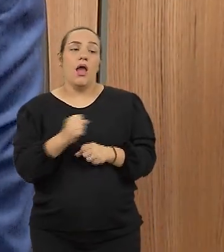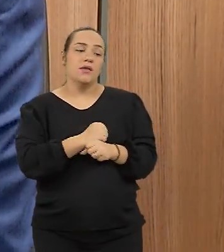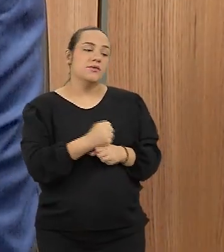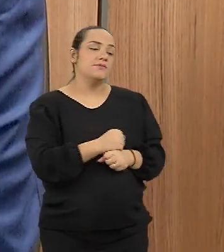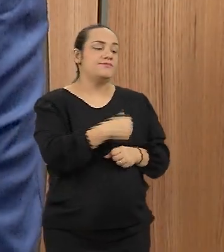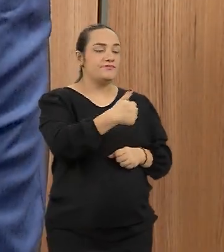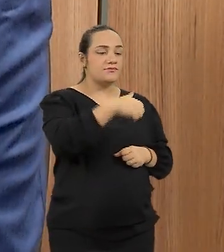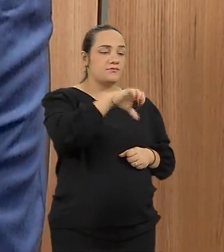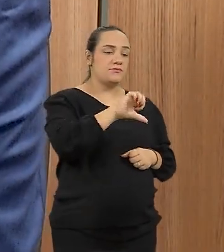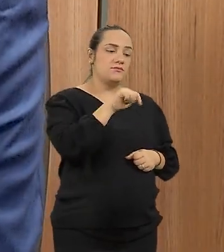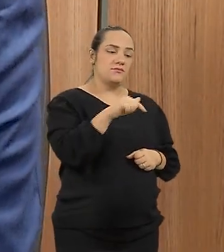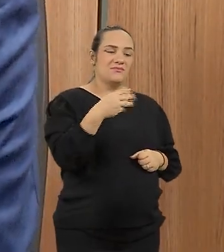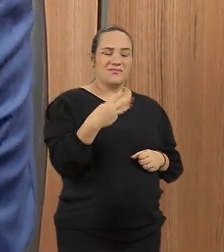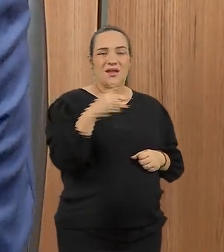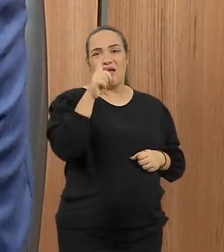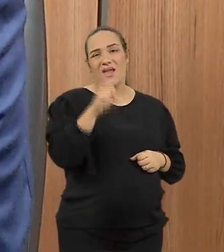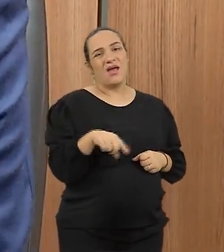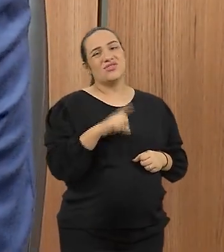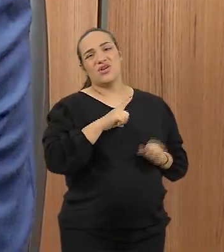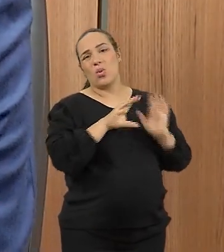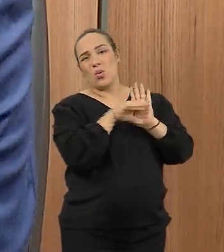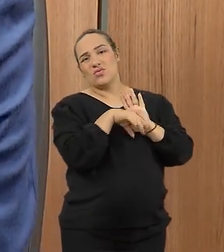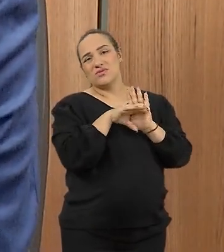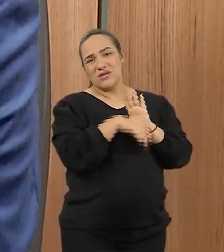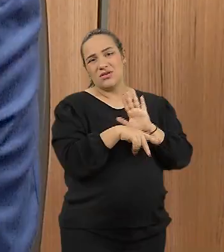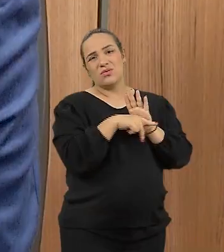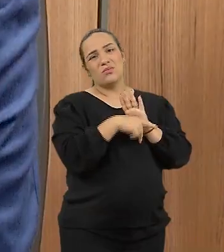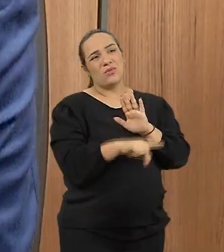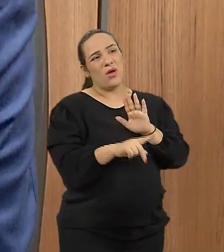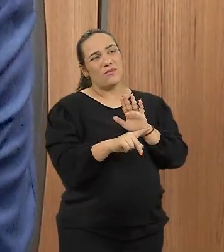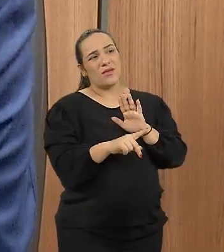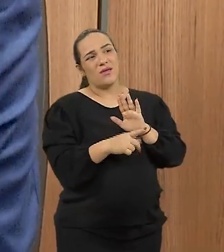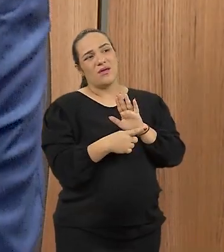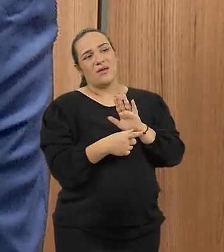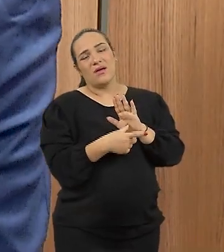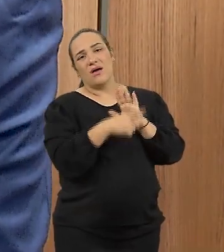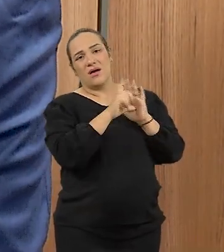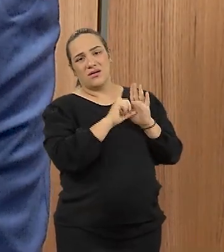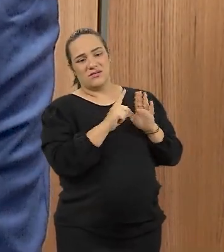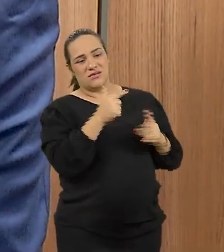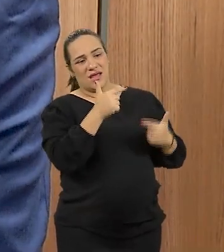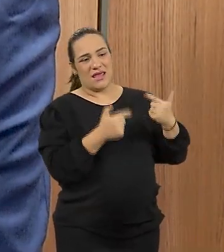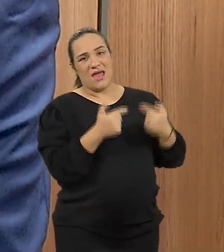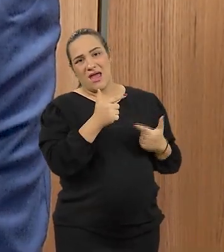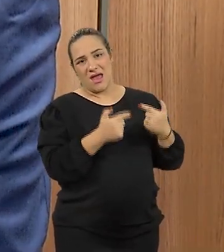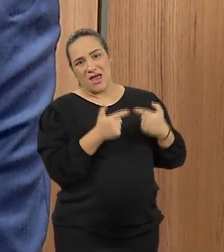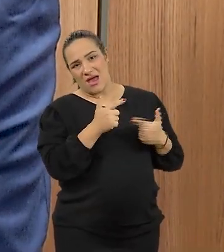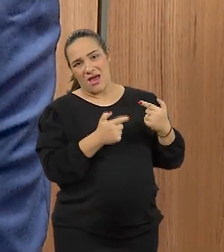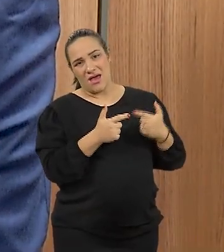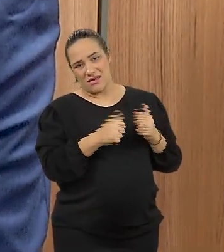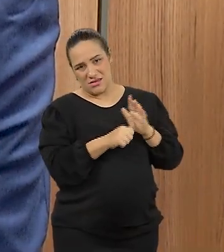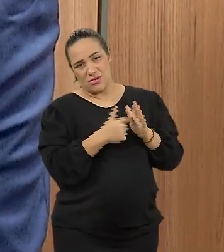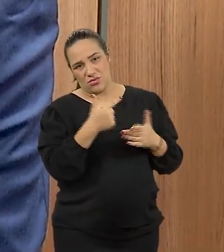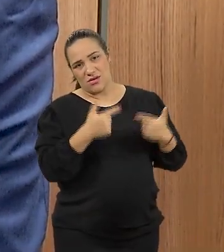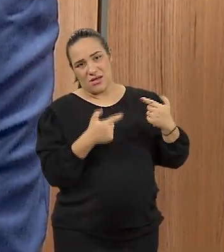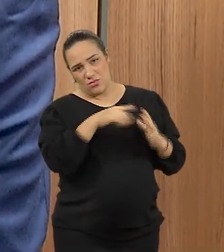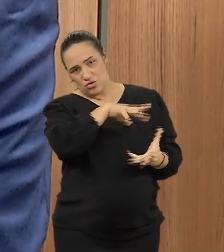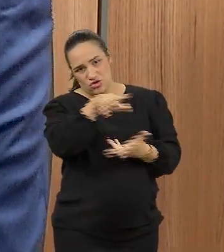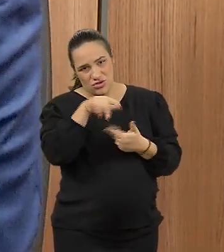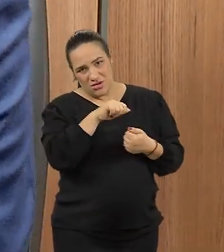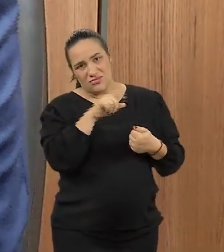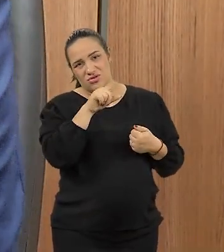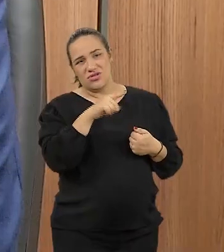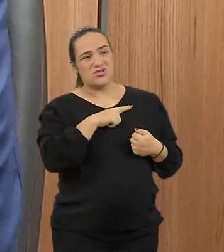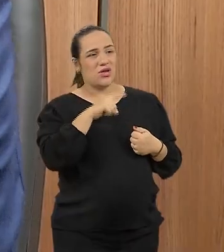Código de 73, ele foi lastreado em muita coisa do pós-guerra, ele era um código muito baseado numa